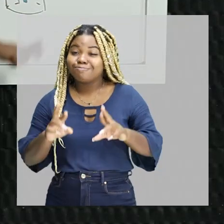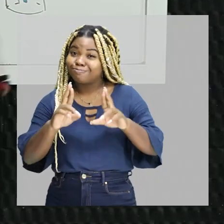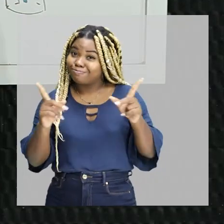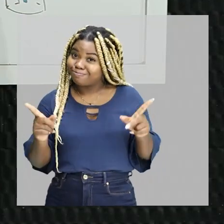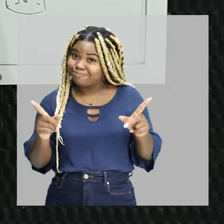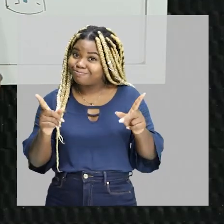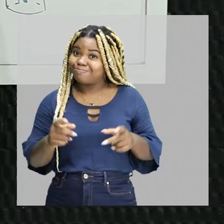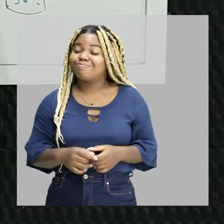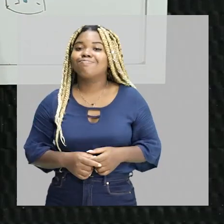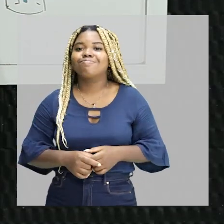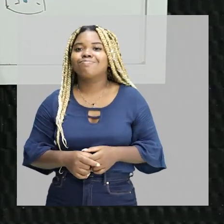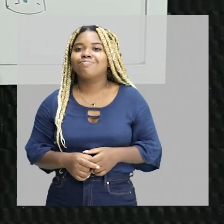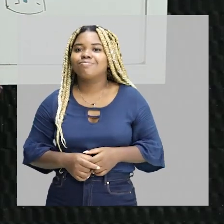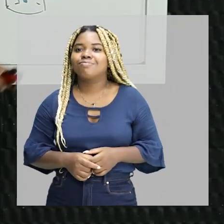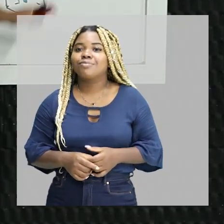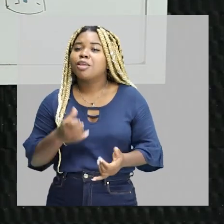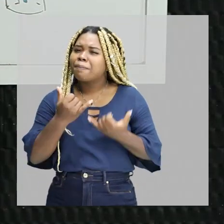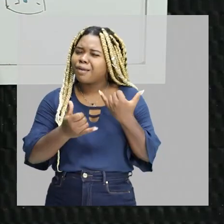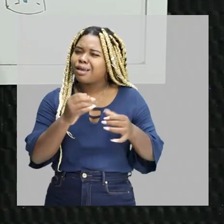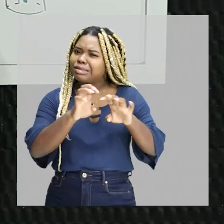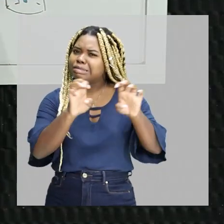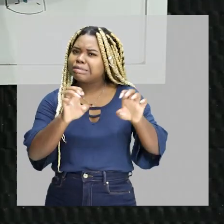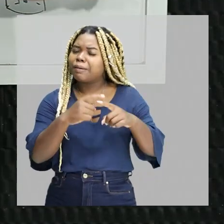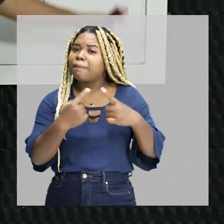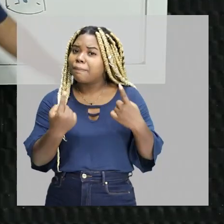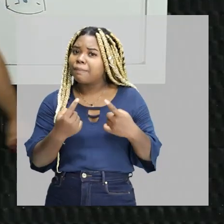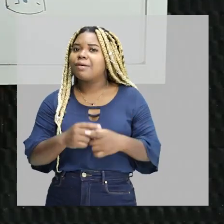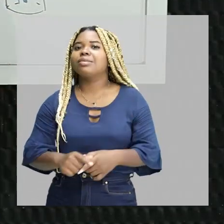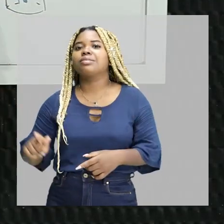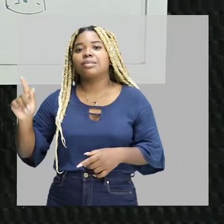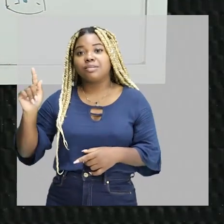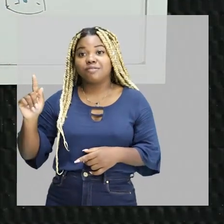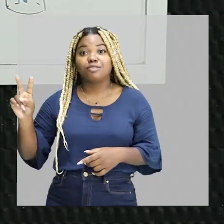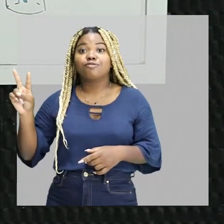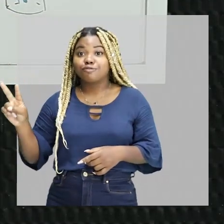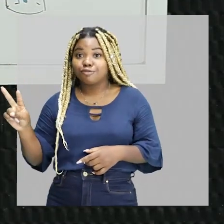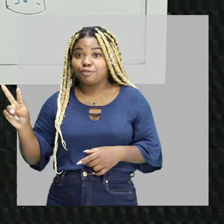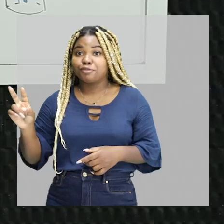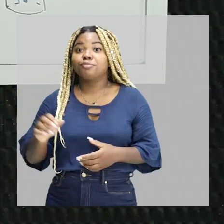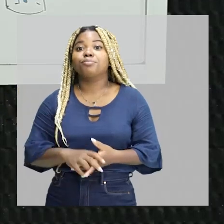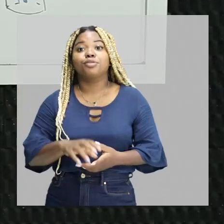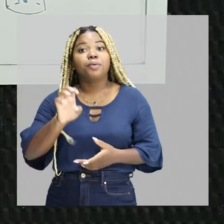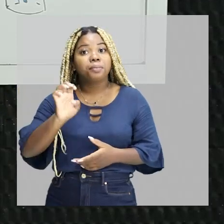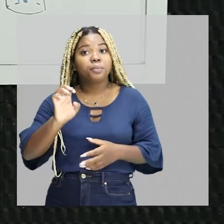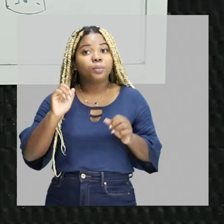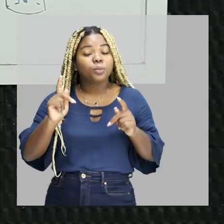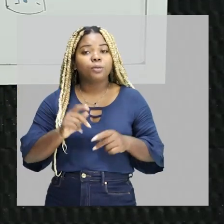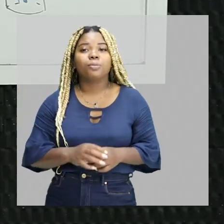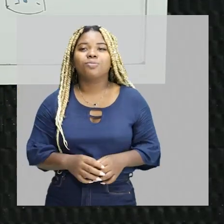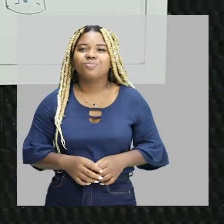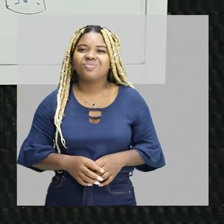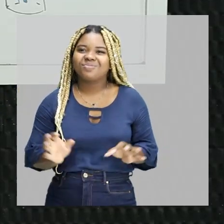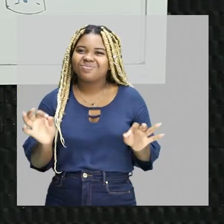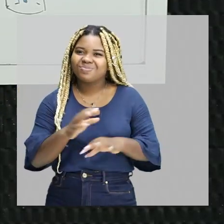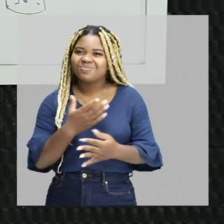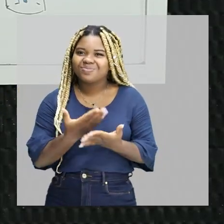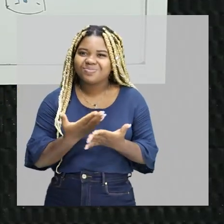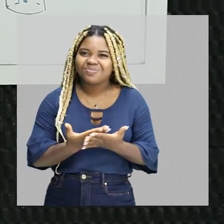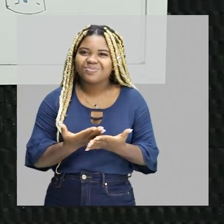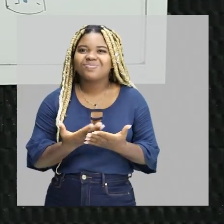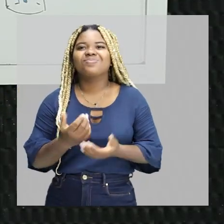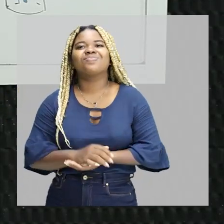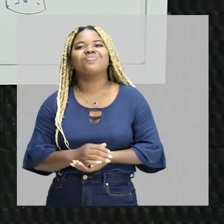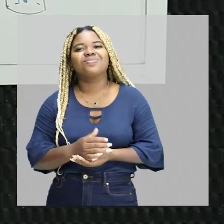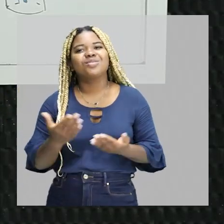diferença entre eles. Perceba que a equação é bem parecida, só que aqui é gravidade e aqui é volume, tá ok? Então, falamos sobre